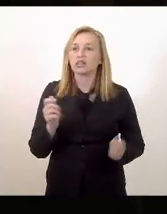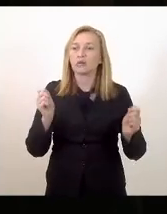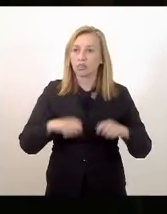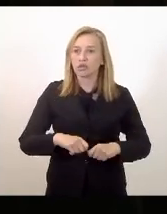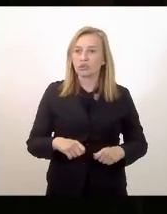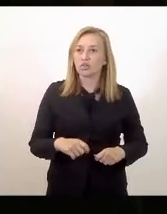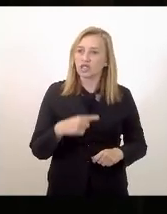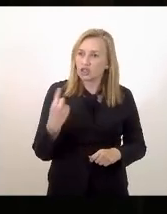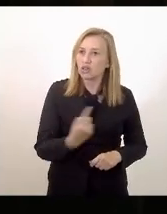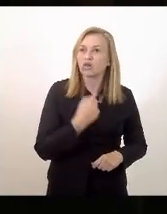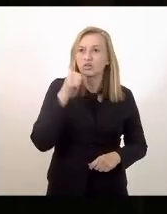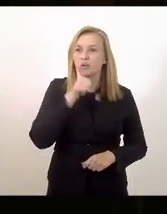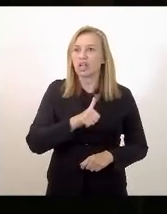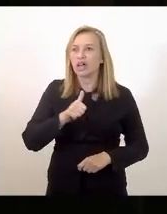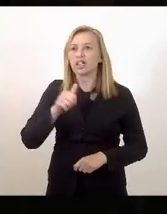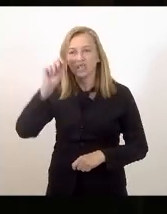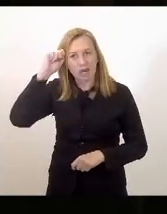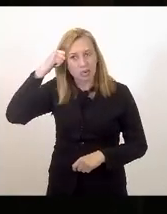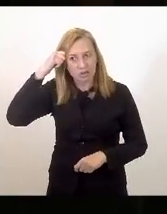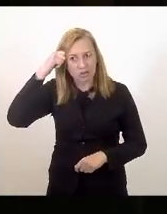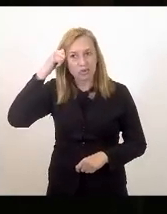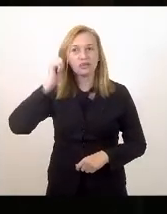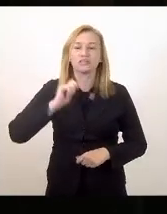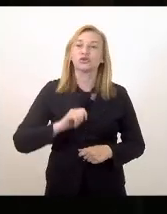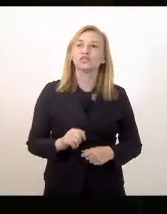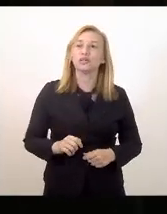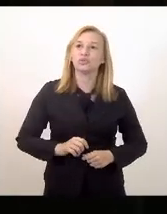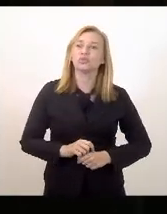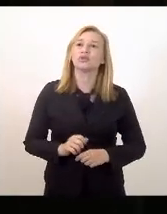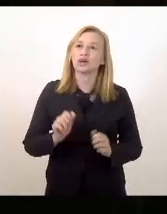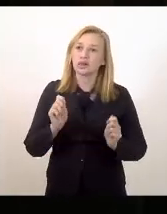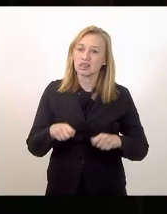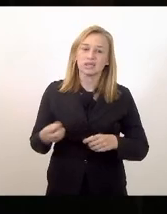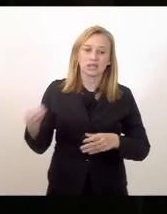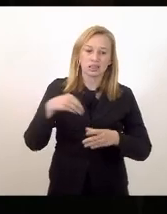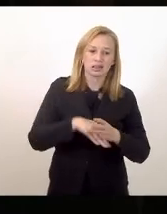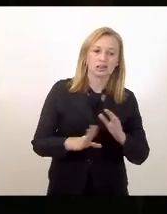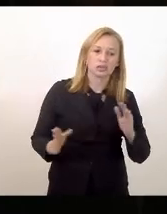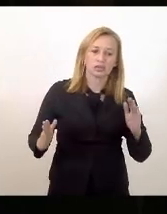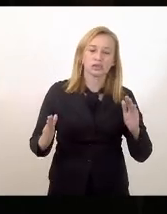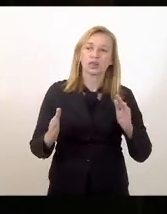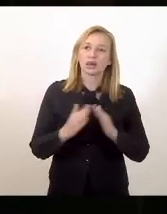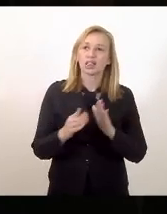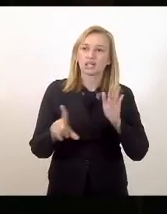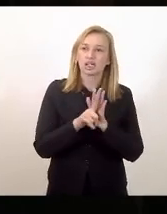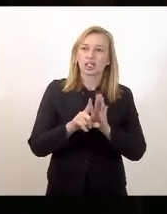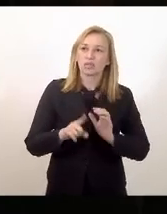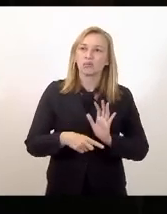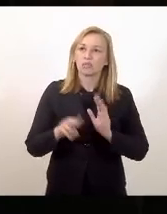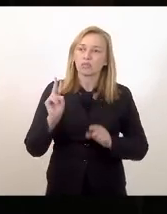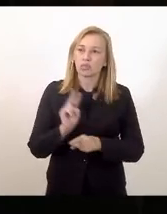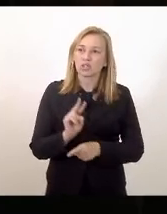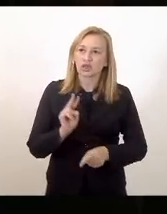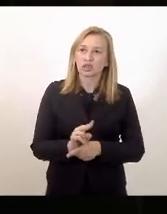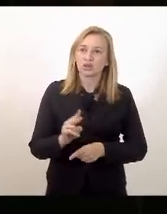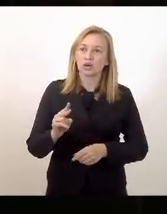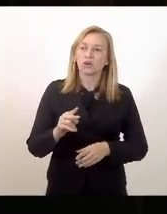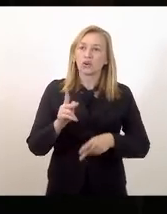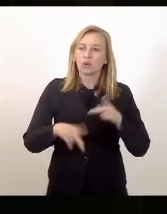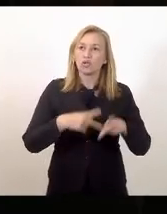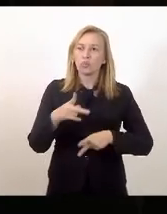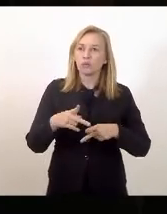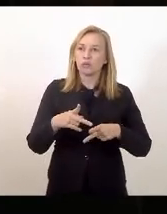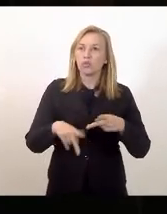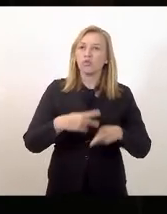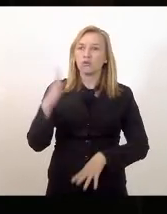possibilidade de nós, mulheres, mulheres pretas, estarmos, sim, dentro do parlamento, defendendo a população brasileira. Muito obrigada, senhora presidenta.